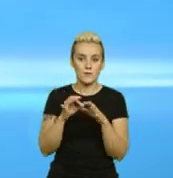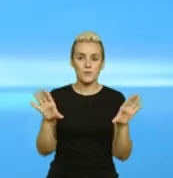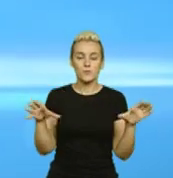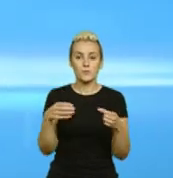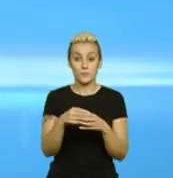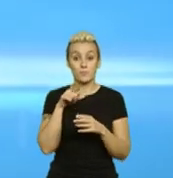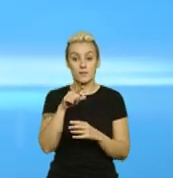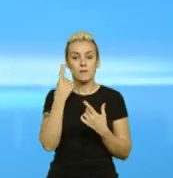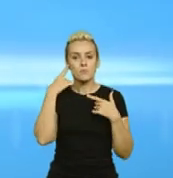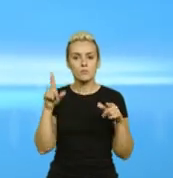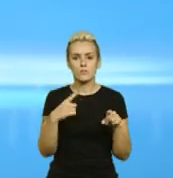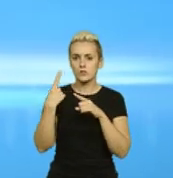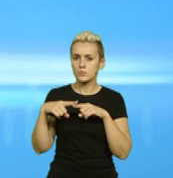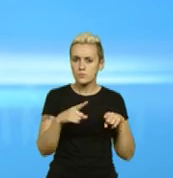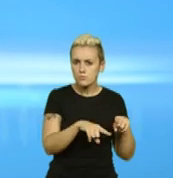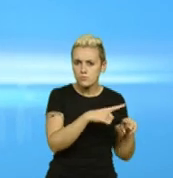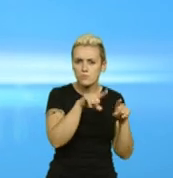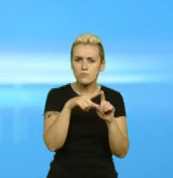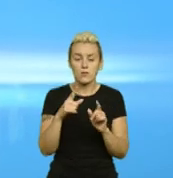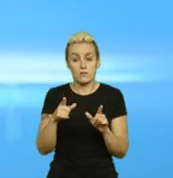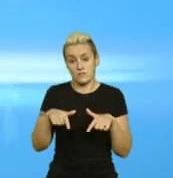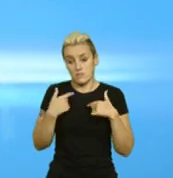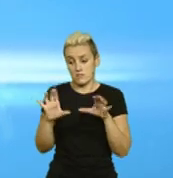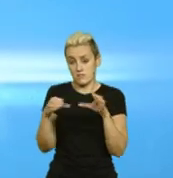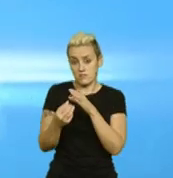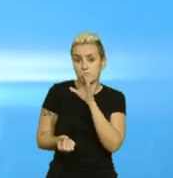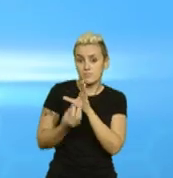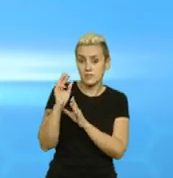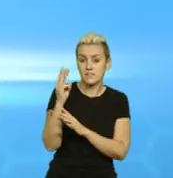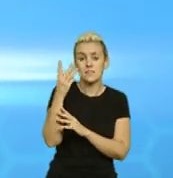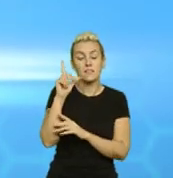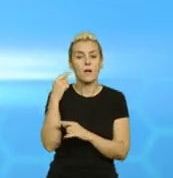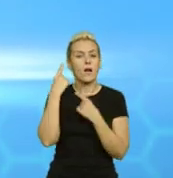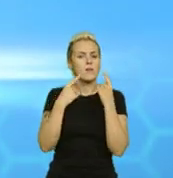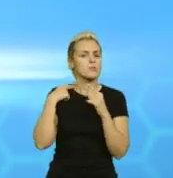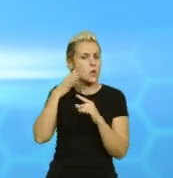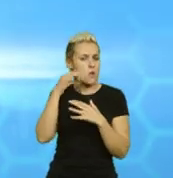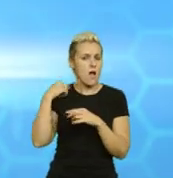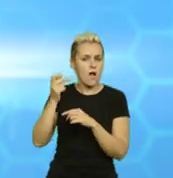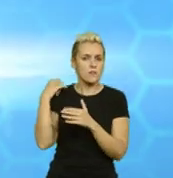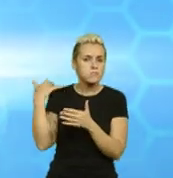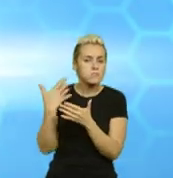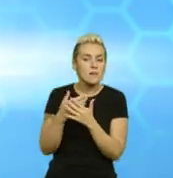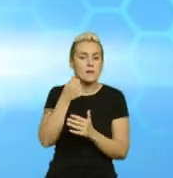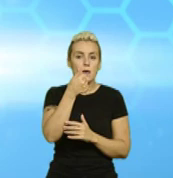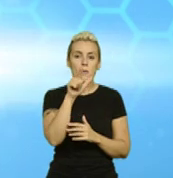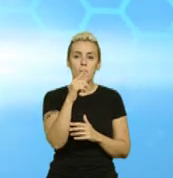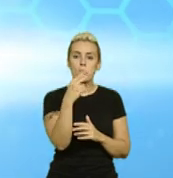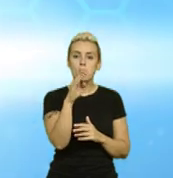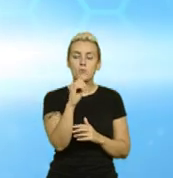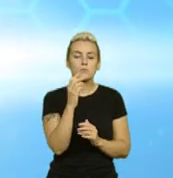o reportório combina composições próprias que standards de jazz clássicos com seguros luz